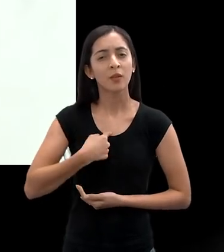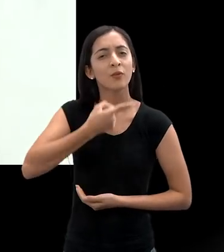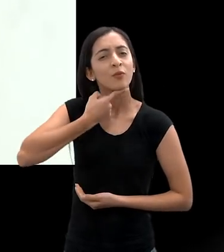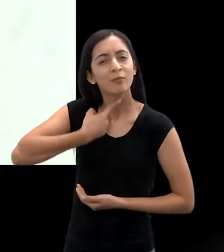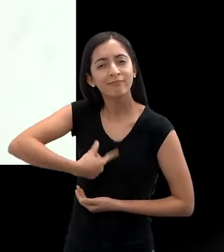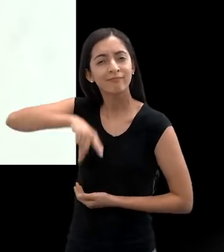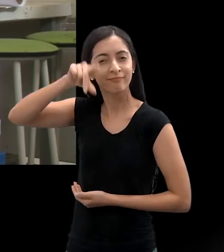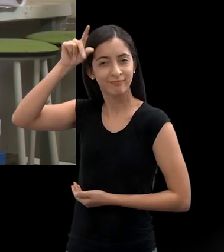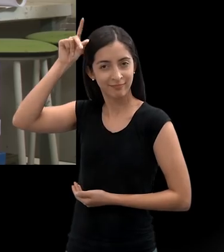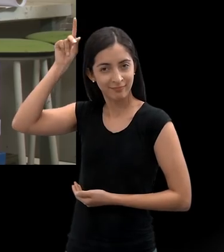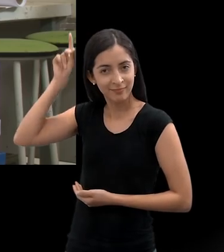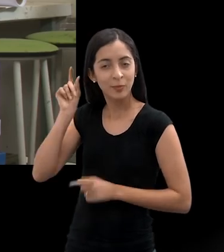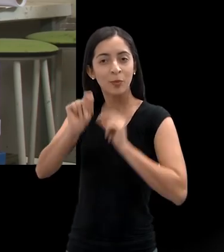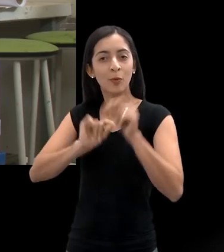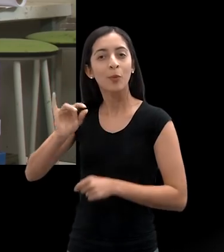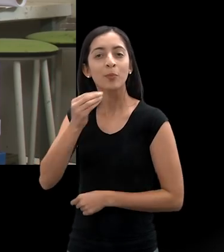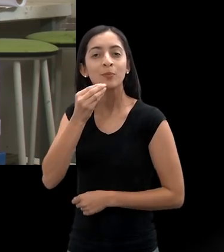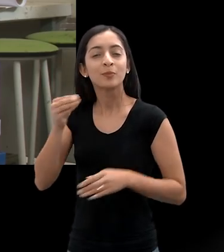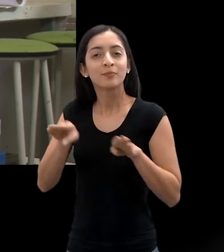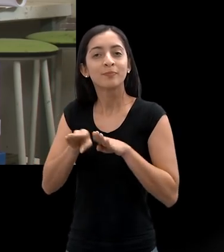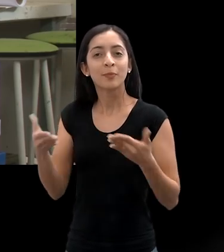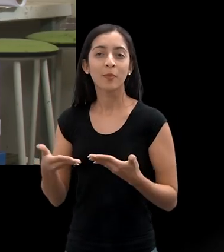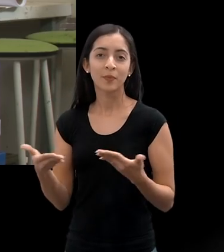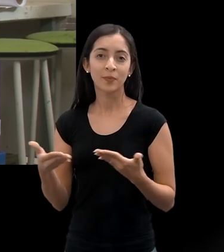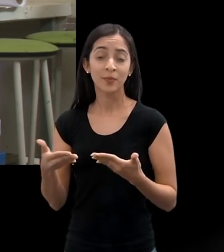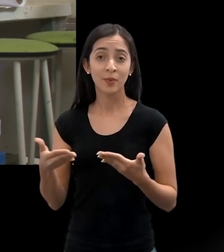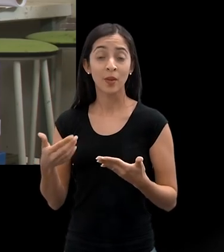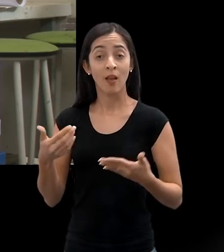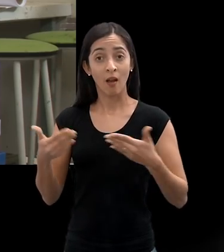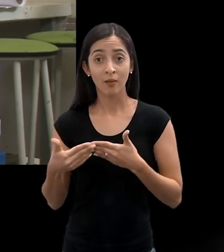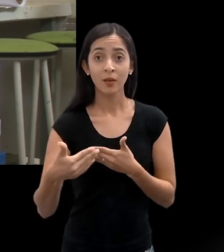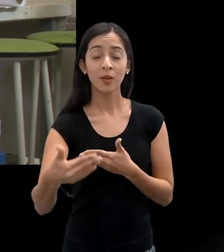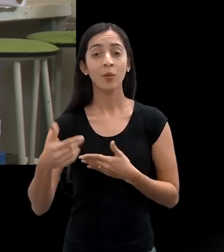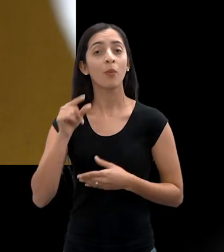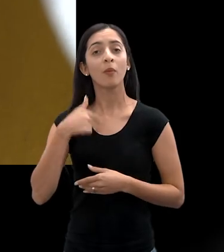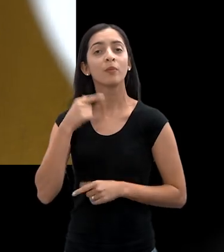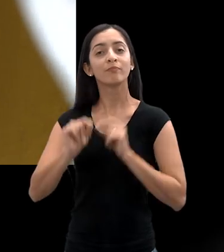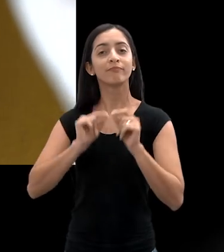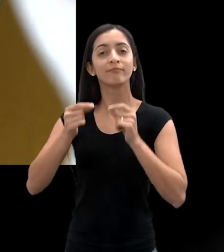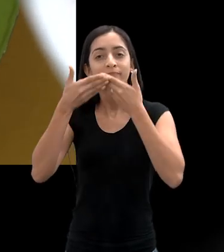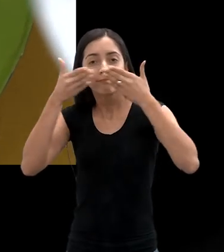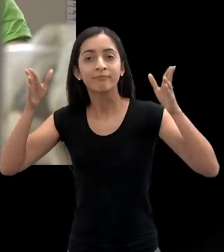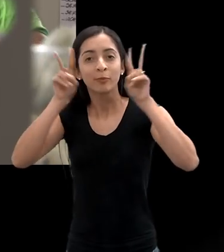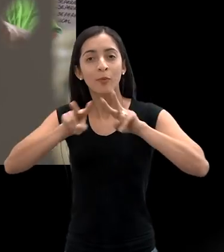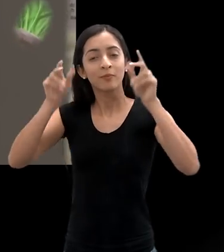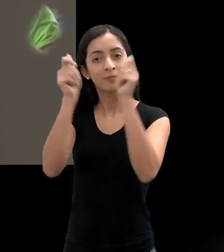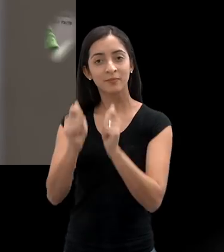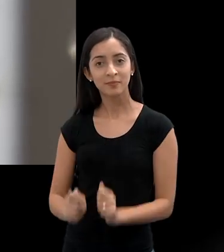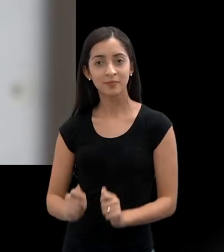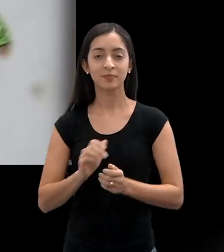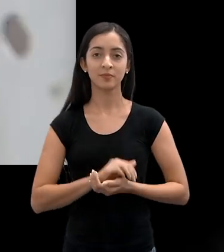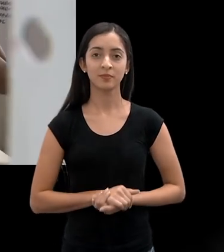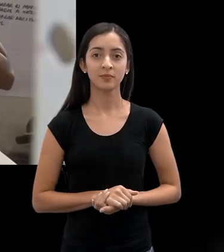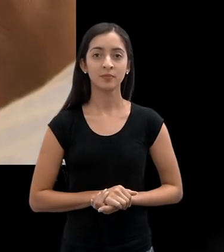outras pessoas. Queria eu ter tido, na minha época, a oportunidade que eu tive aqui hoje. Passei a ter um olhar que eu